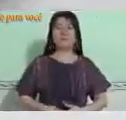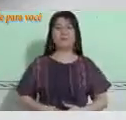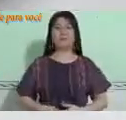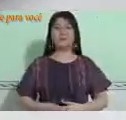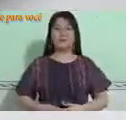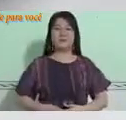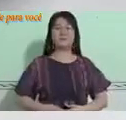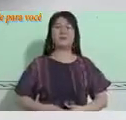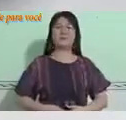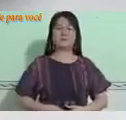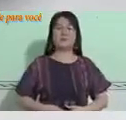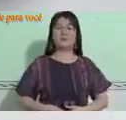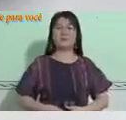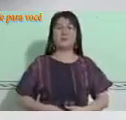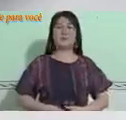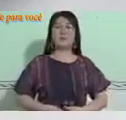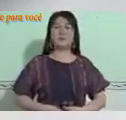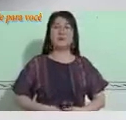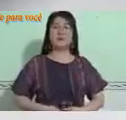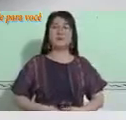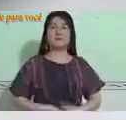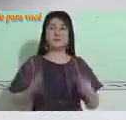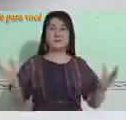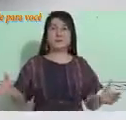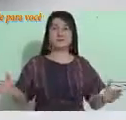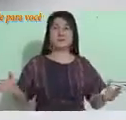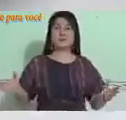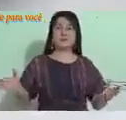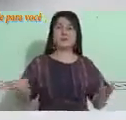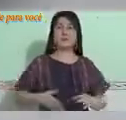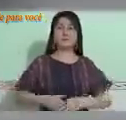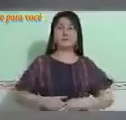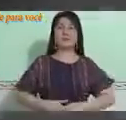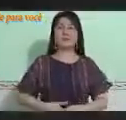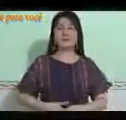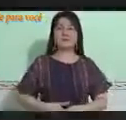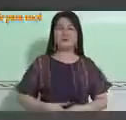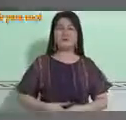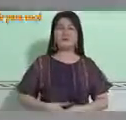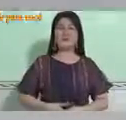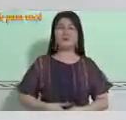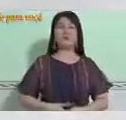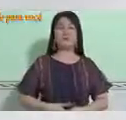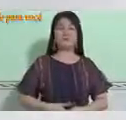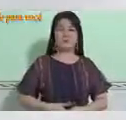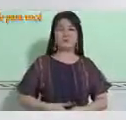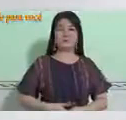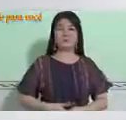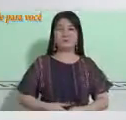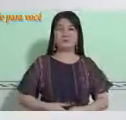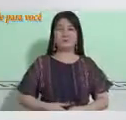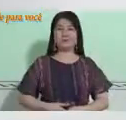Caso isso não seja possível, ou a reação seja muito intensa, necessária uma avaliação médica, que pode